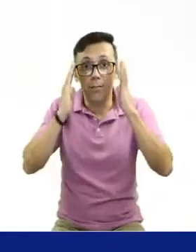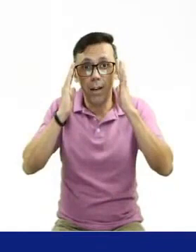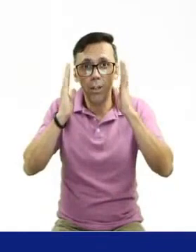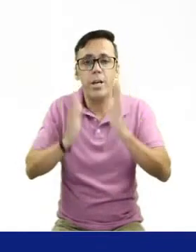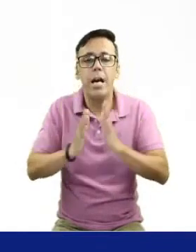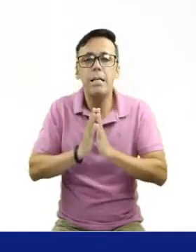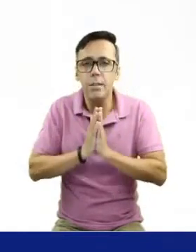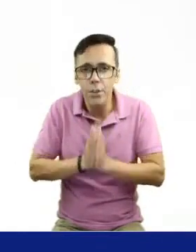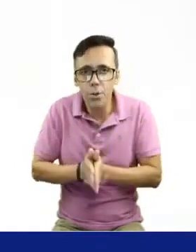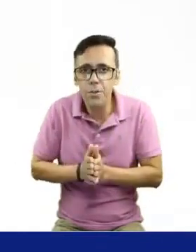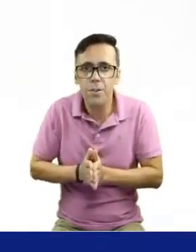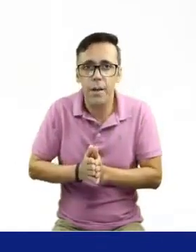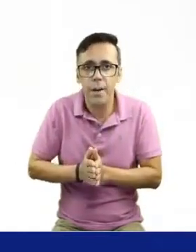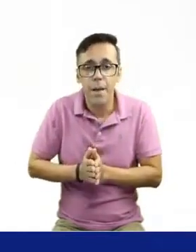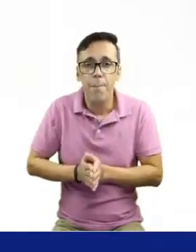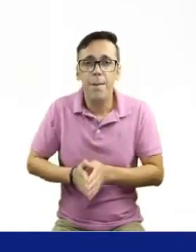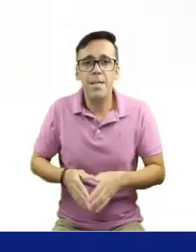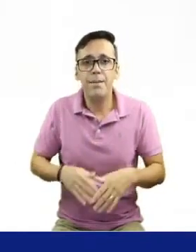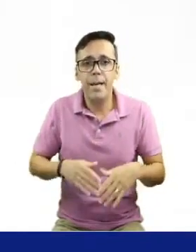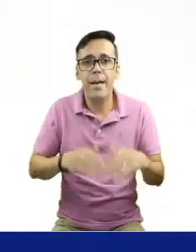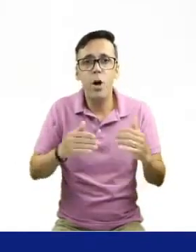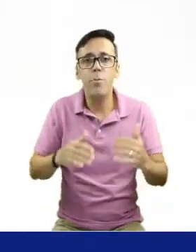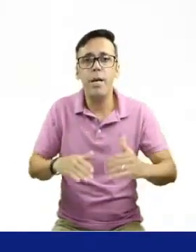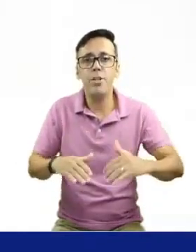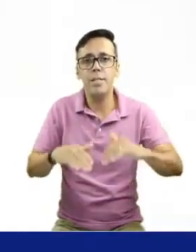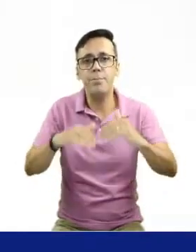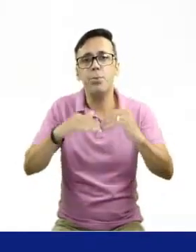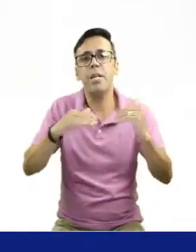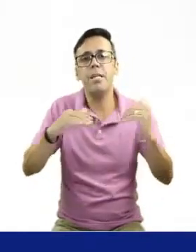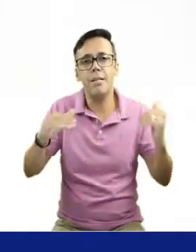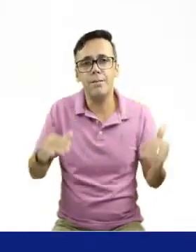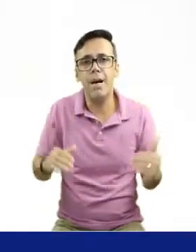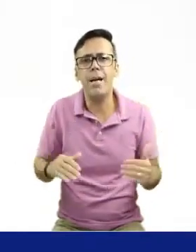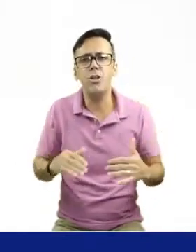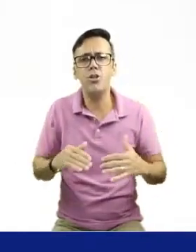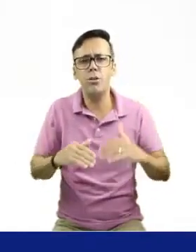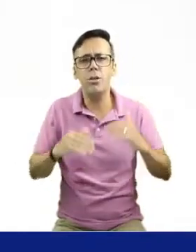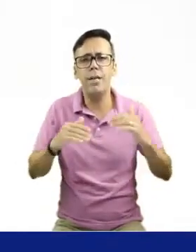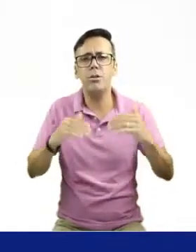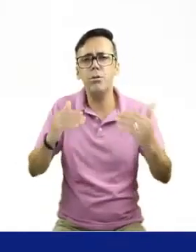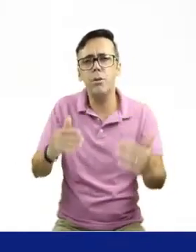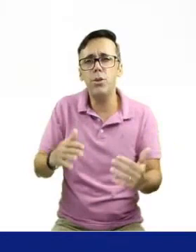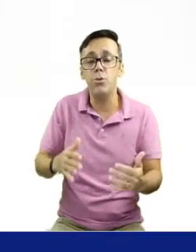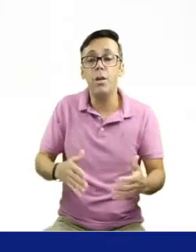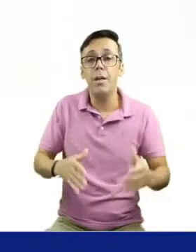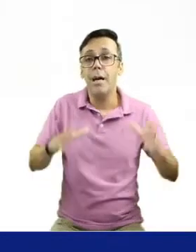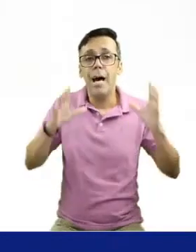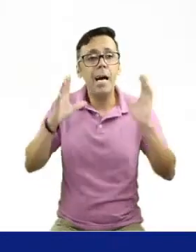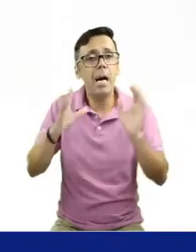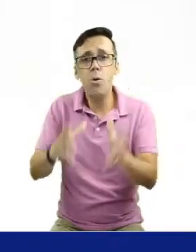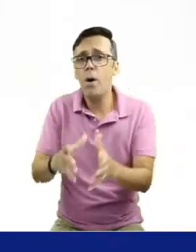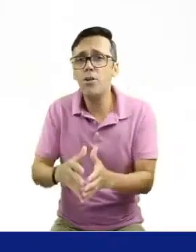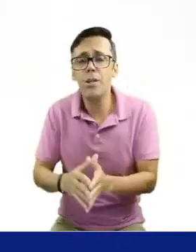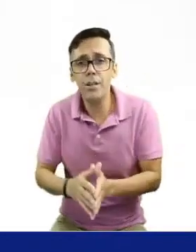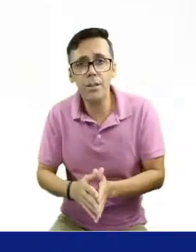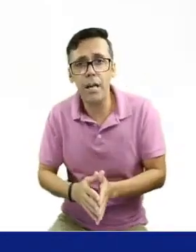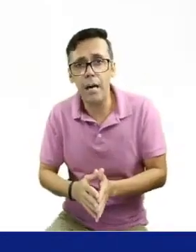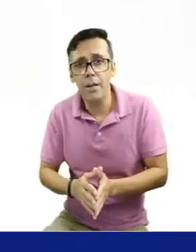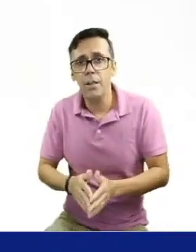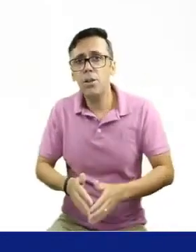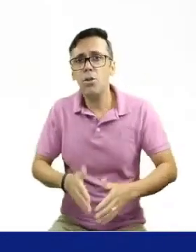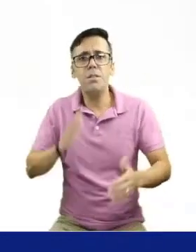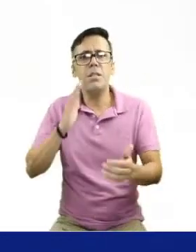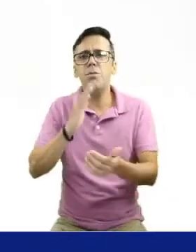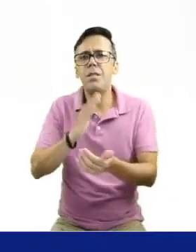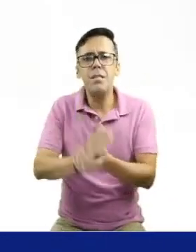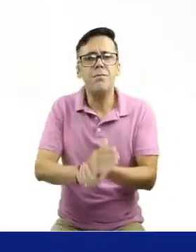essa vacina vai chegar se Deus quiser mas até realmente essa poeira assentar e a gente retornar tudo isso a carruagem tem